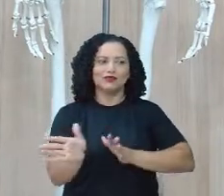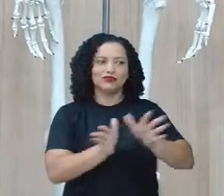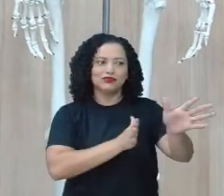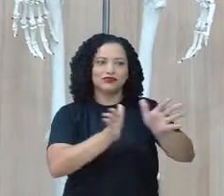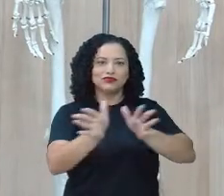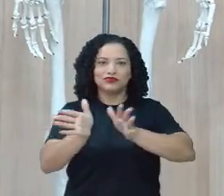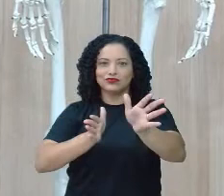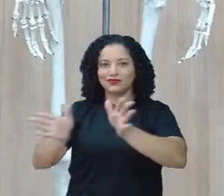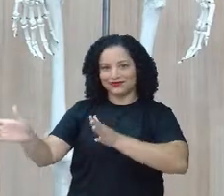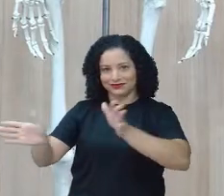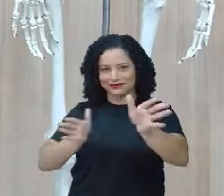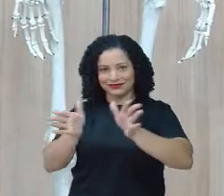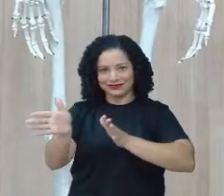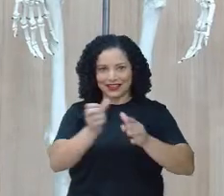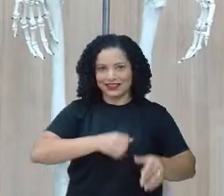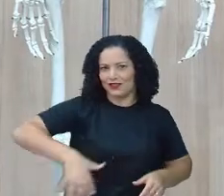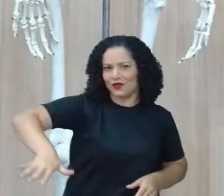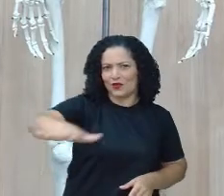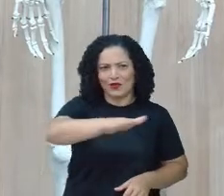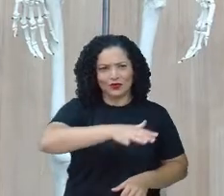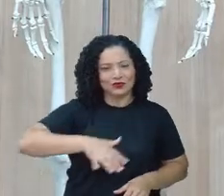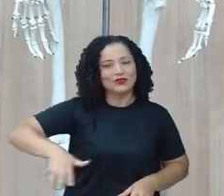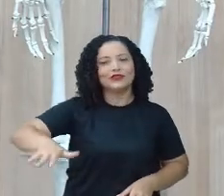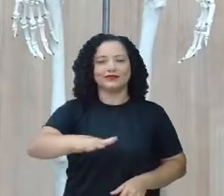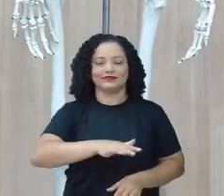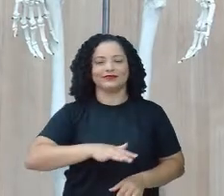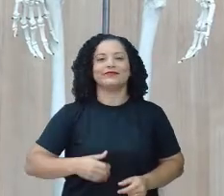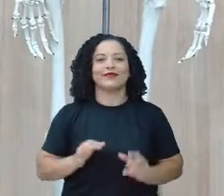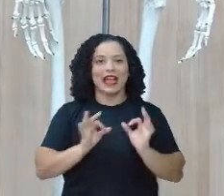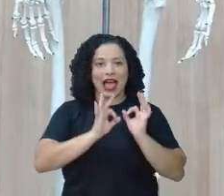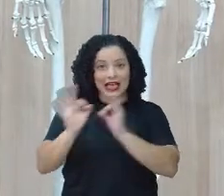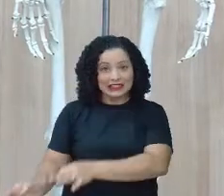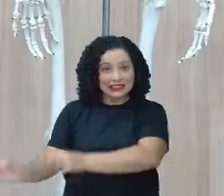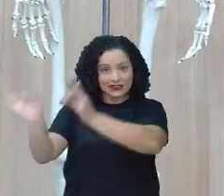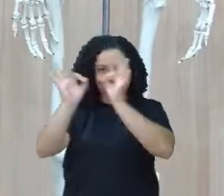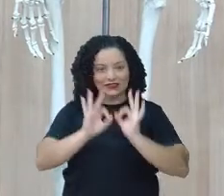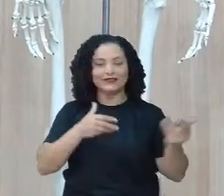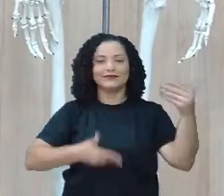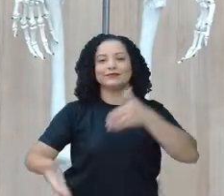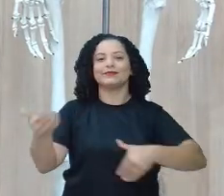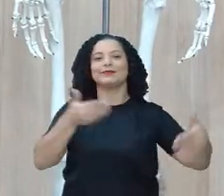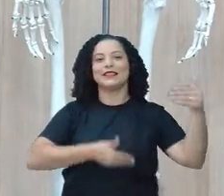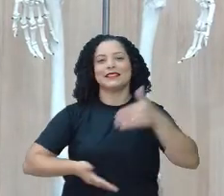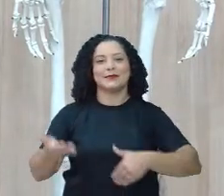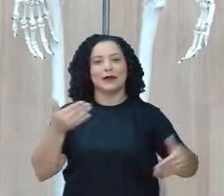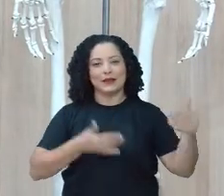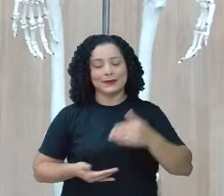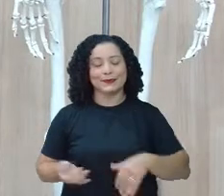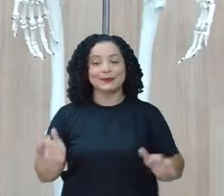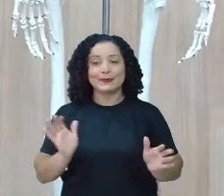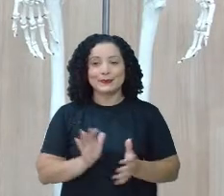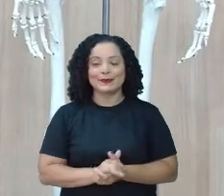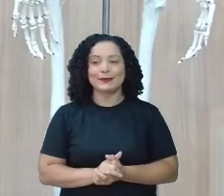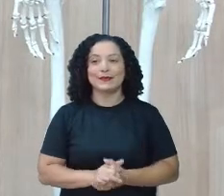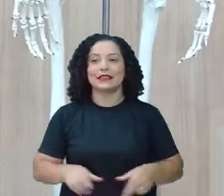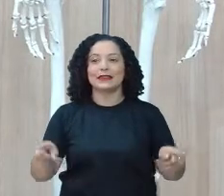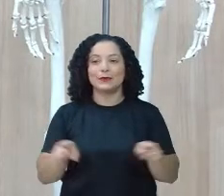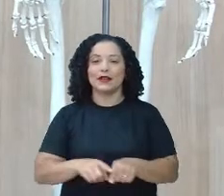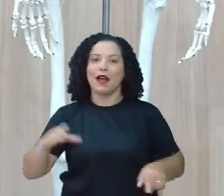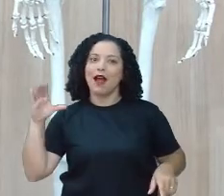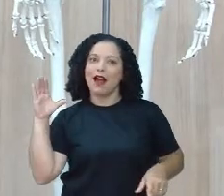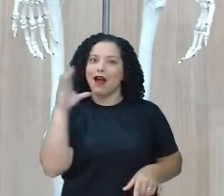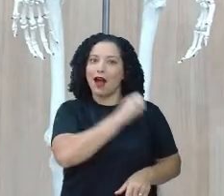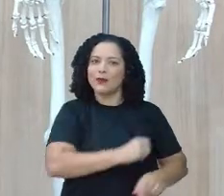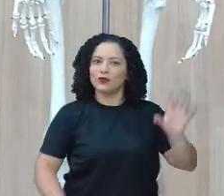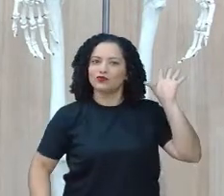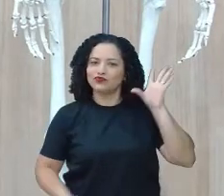aí a acessibilidade de todos e todas a assistirem e participarem da nossa aula. E aí, já estou rapidinho